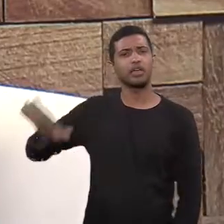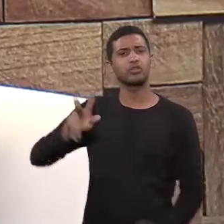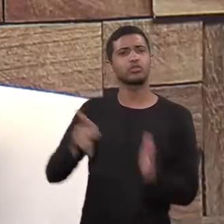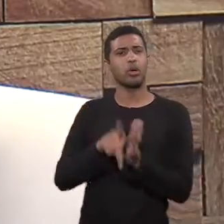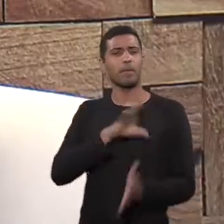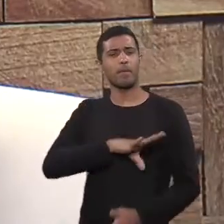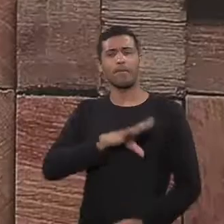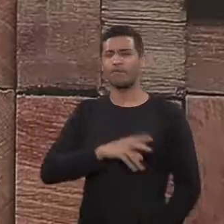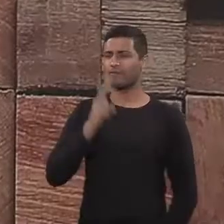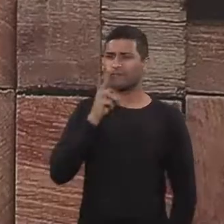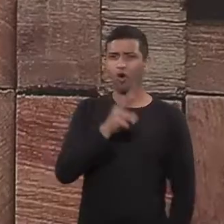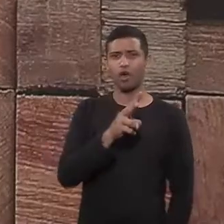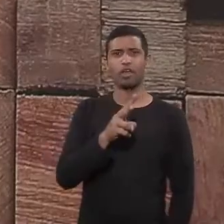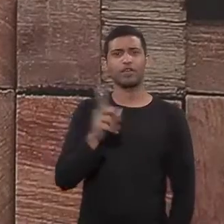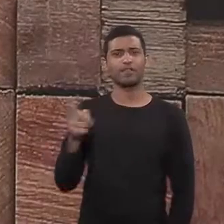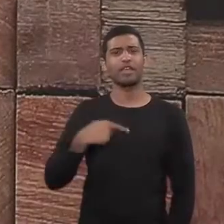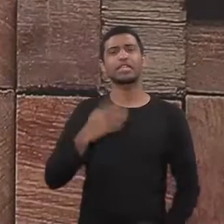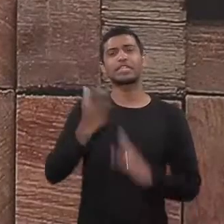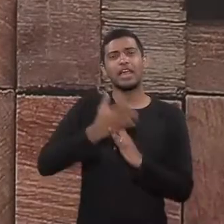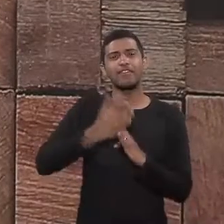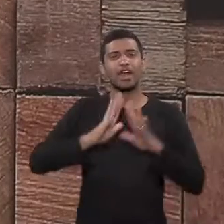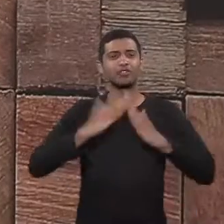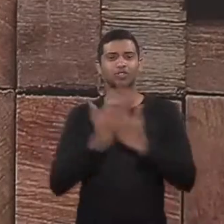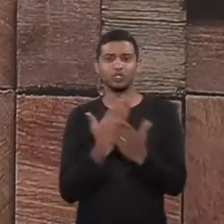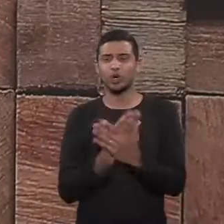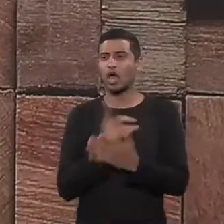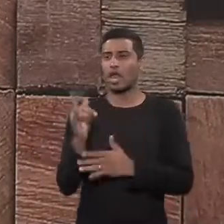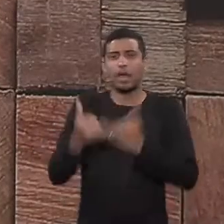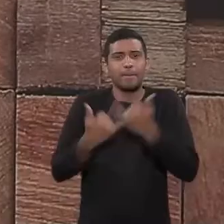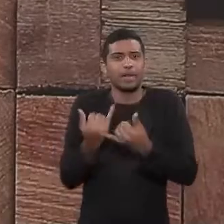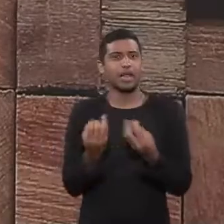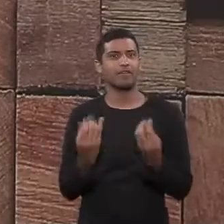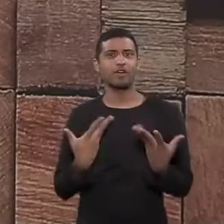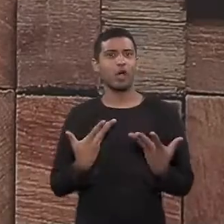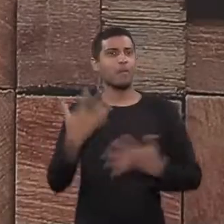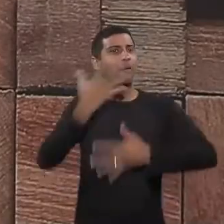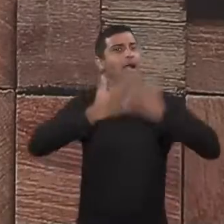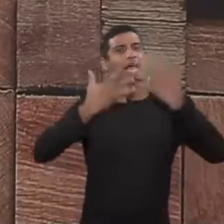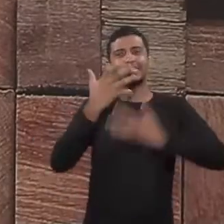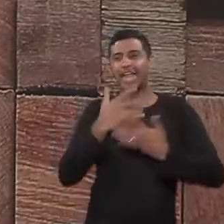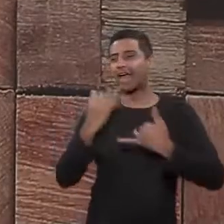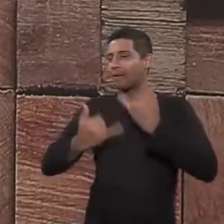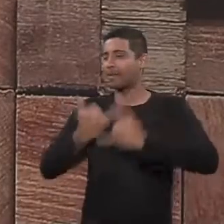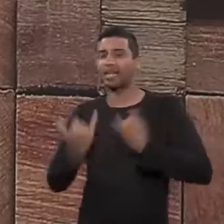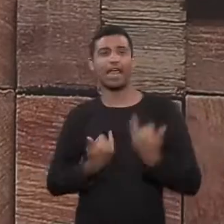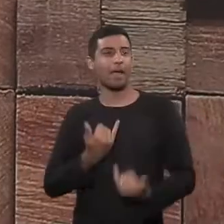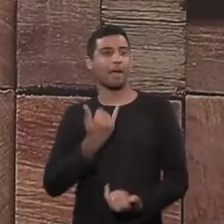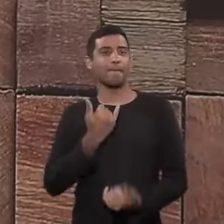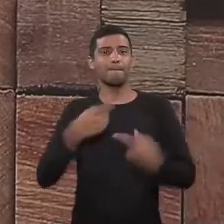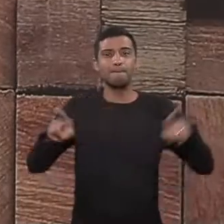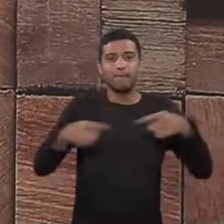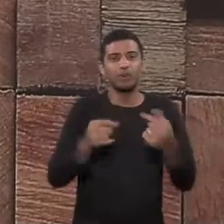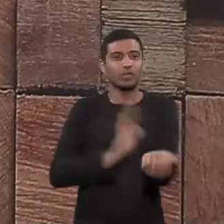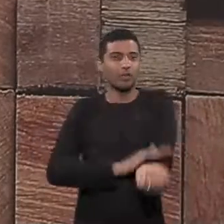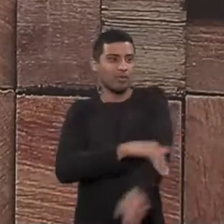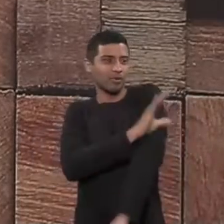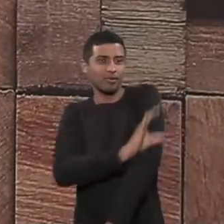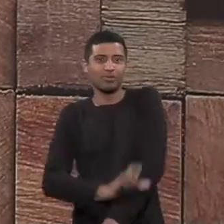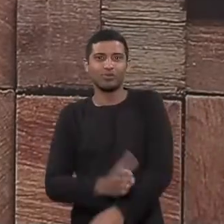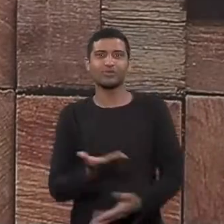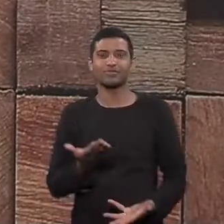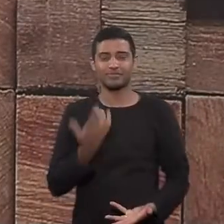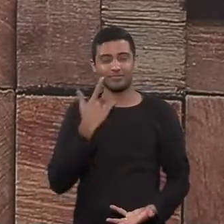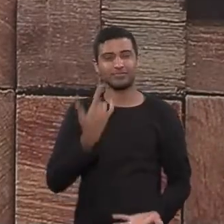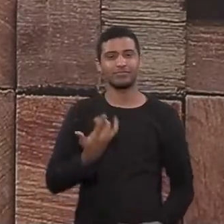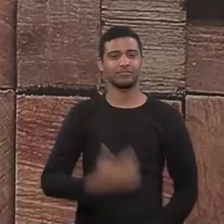muito forte, Tanto né? é que assim, no recreio da escola a gente brincava e cantava música folclórica, sabe? Isso é muito